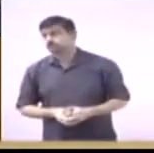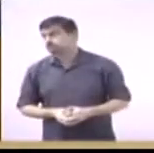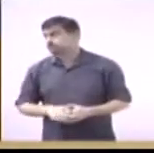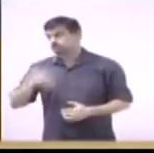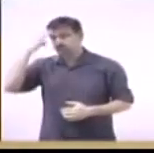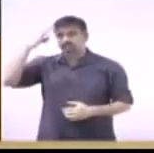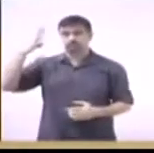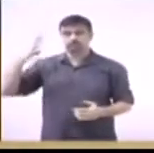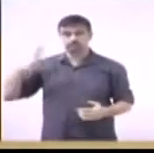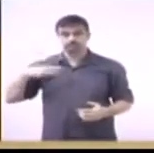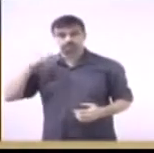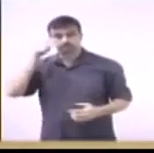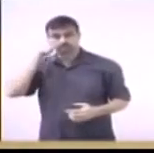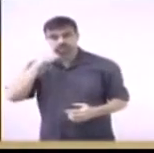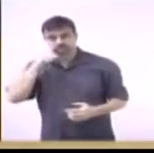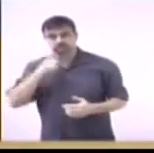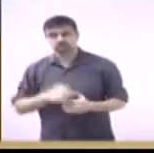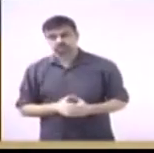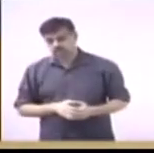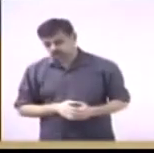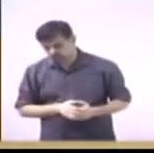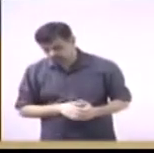Duarte.